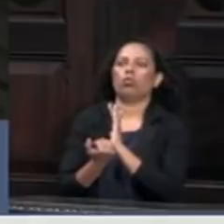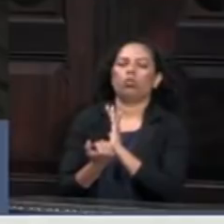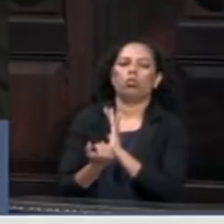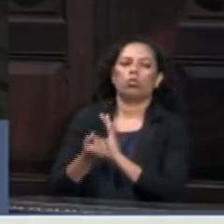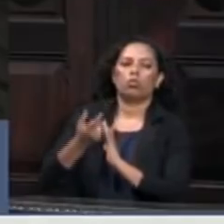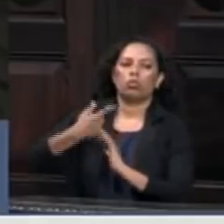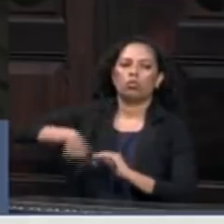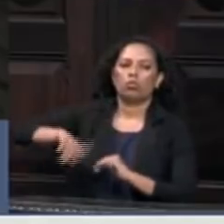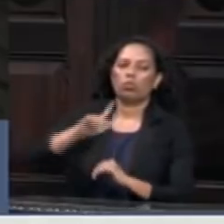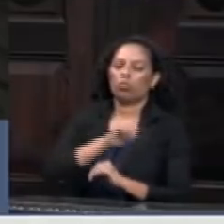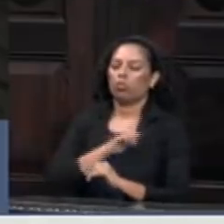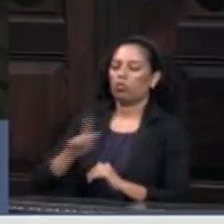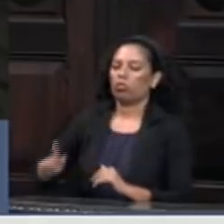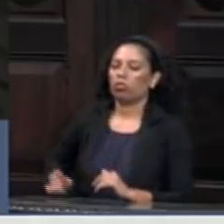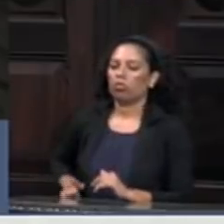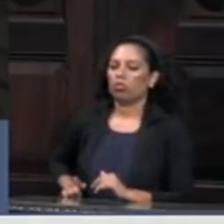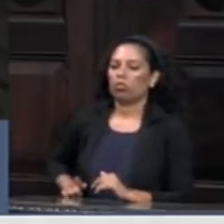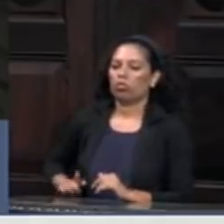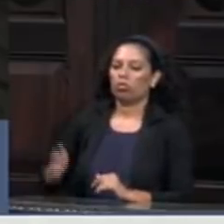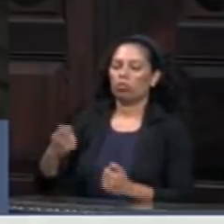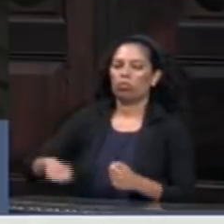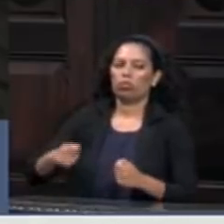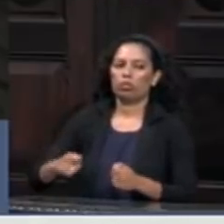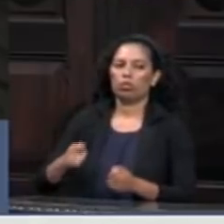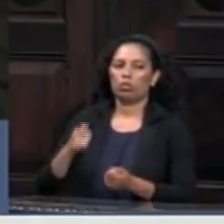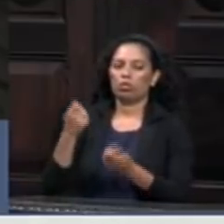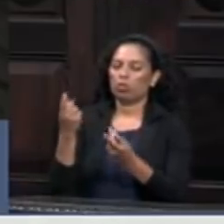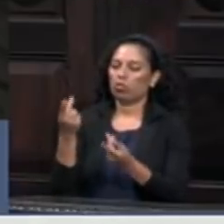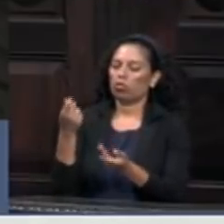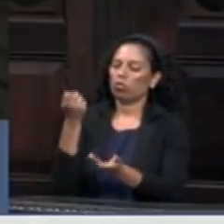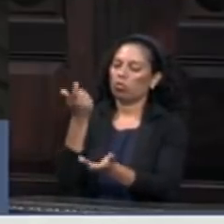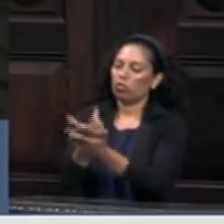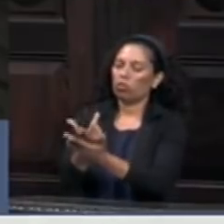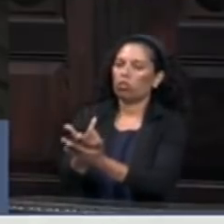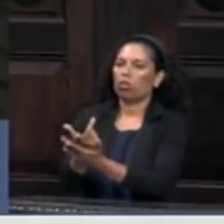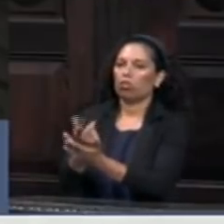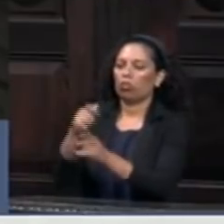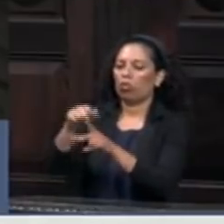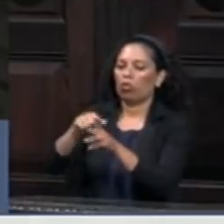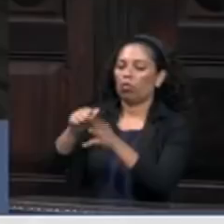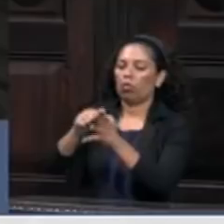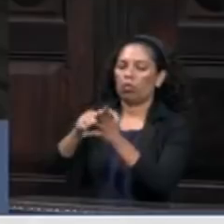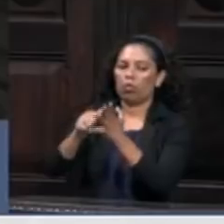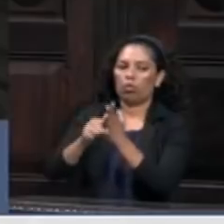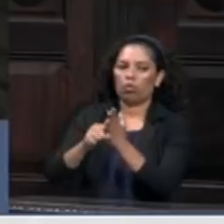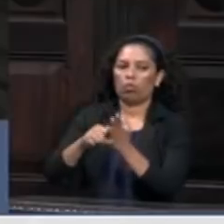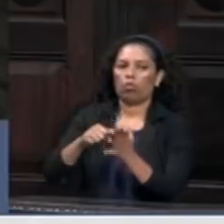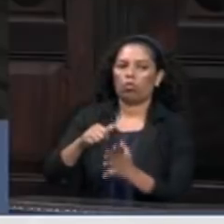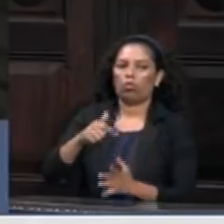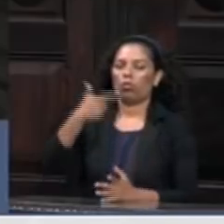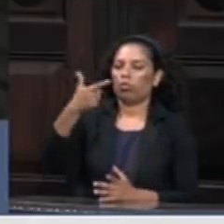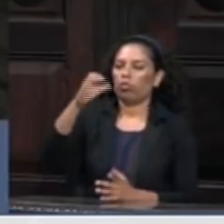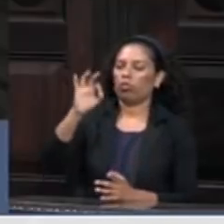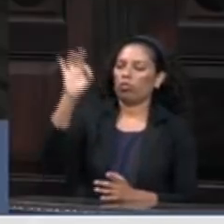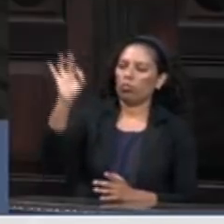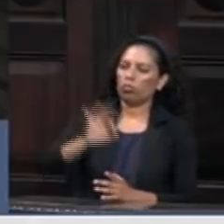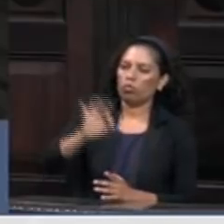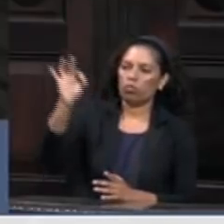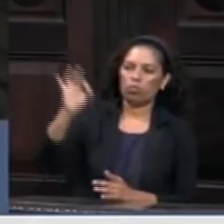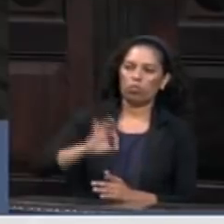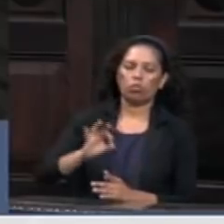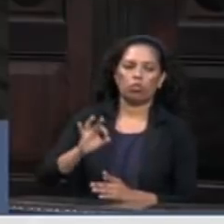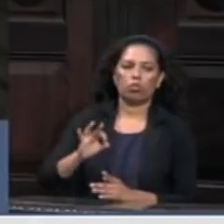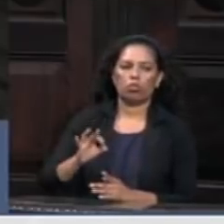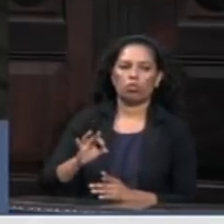por mês o que está previsto. Pode até fazer uma subemenda e dar uma margem de 20% para o governo, que